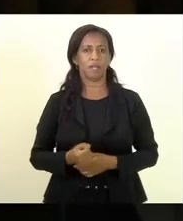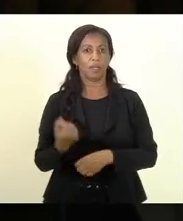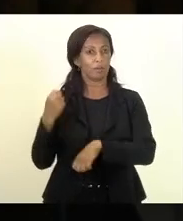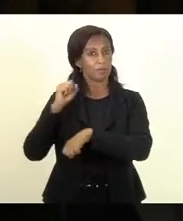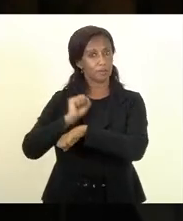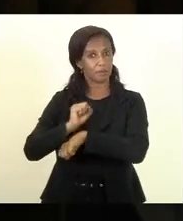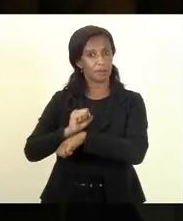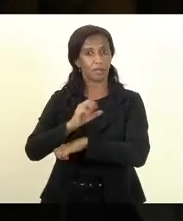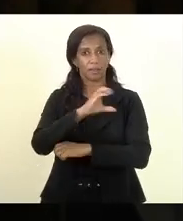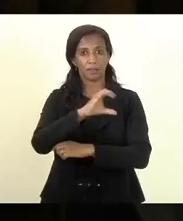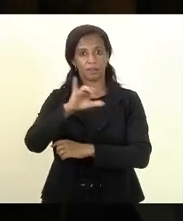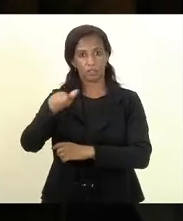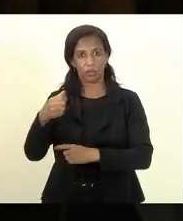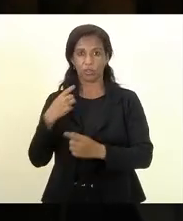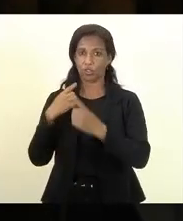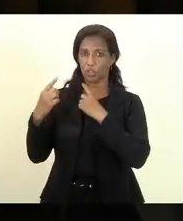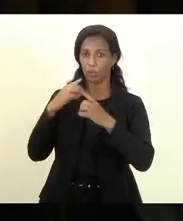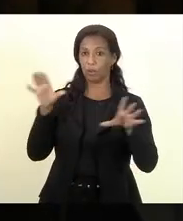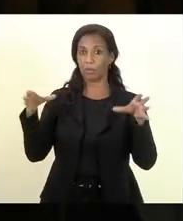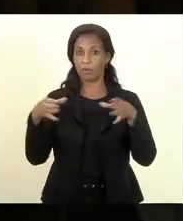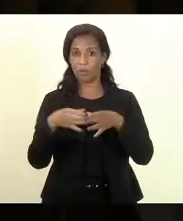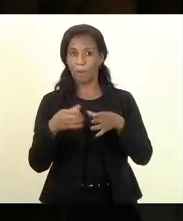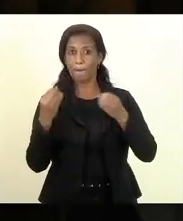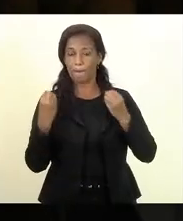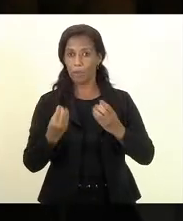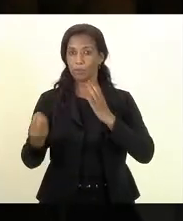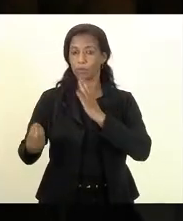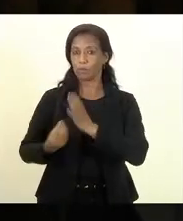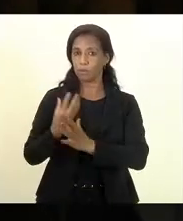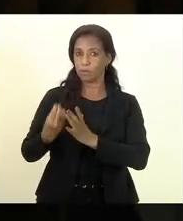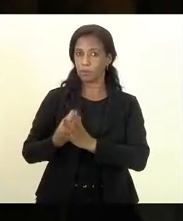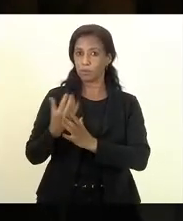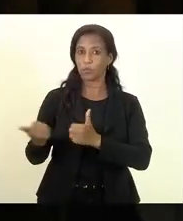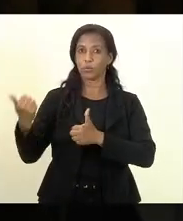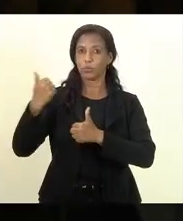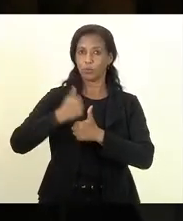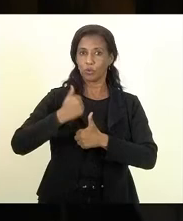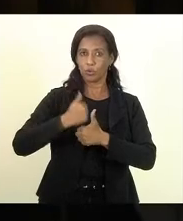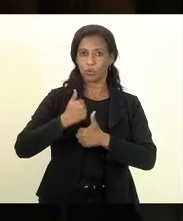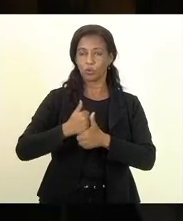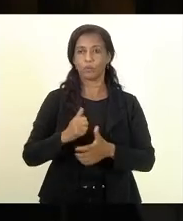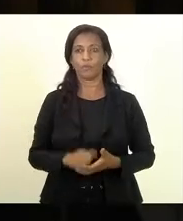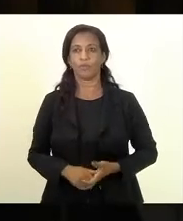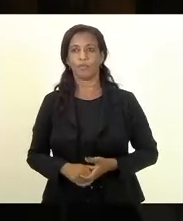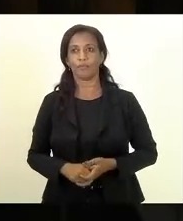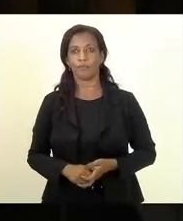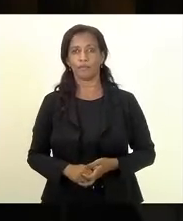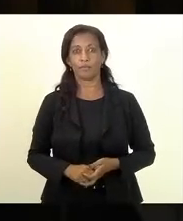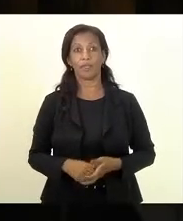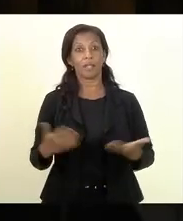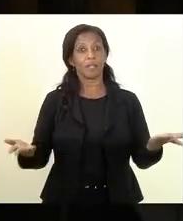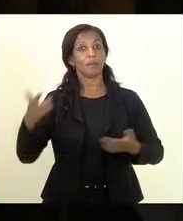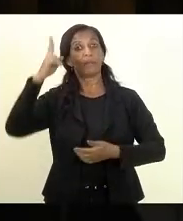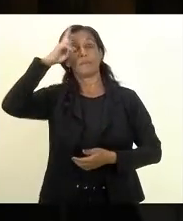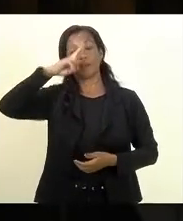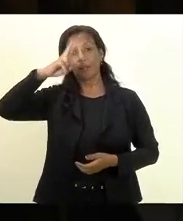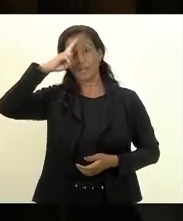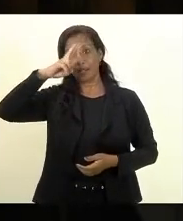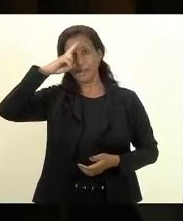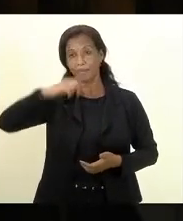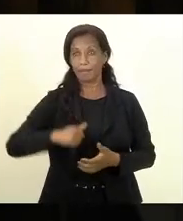CCJ, dialogando com a nossa comissão, possa produzir um bom substitutivo e trazer a matéria para a discussão. Isso me faz lembrar, e aí